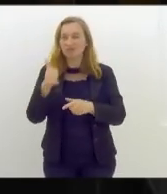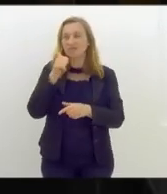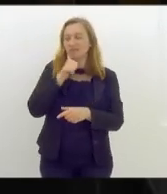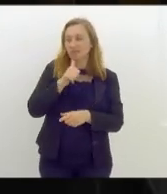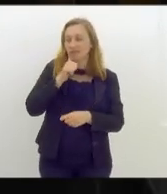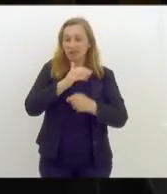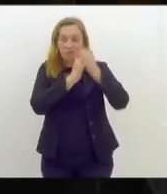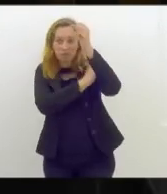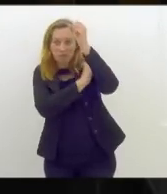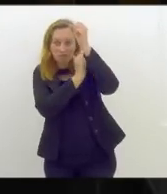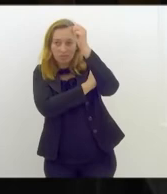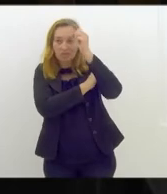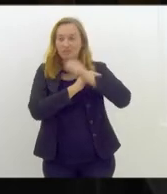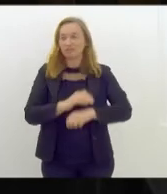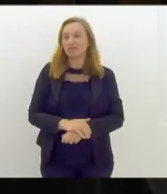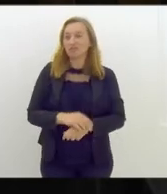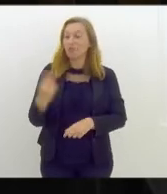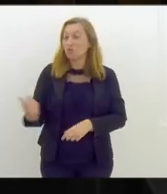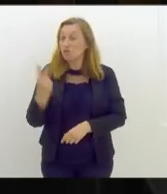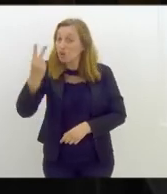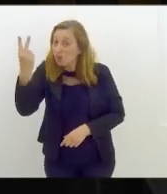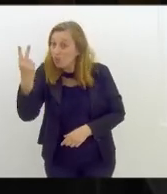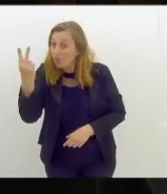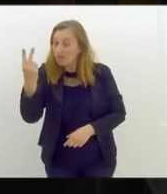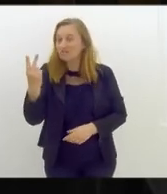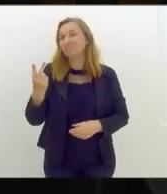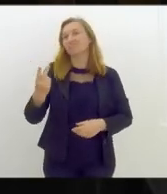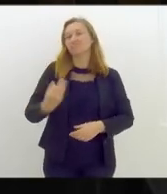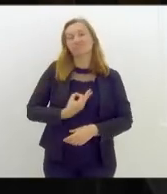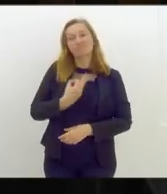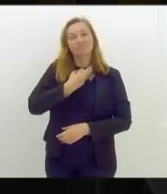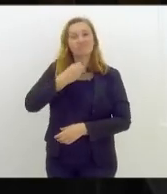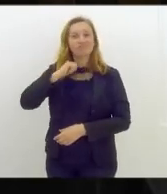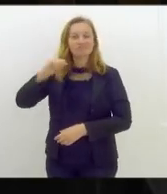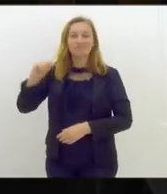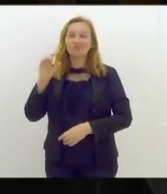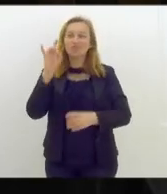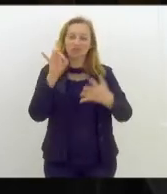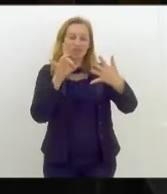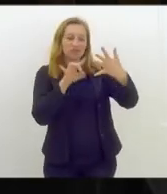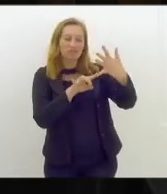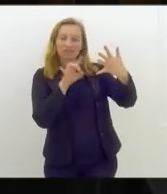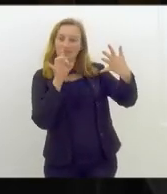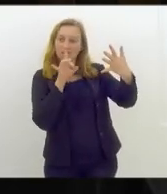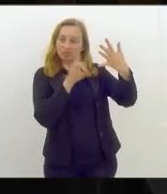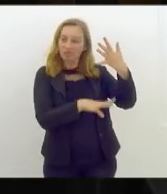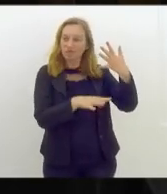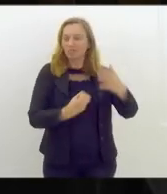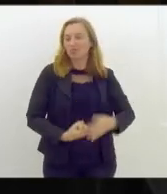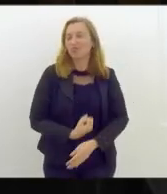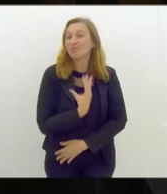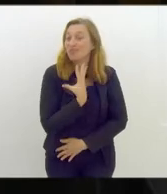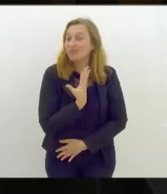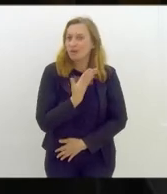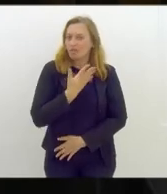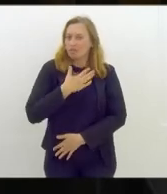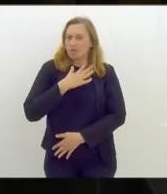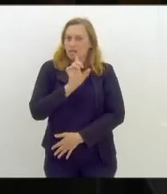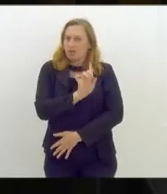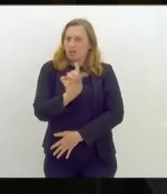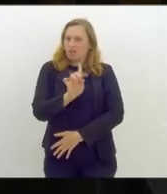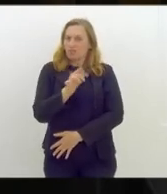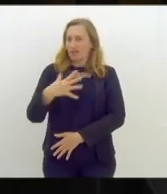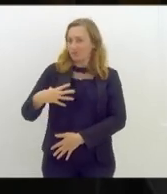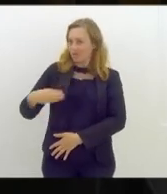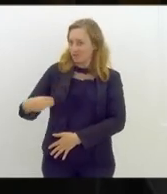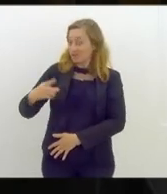empoderamento, o valor da medalha Tiradentes, e, por último, para terminar, uma poesia, que não é minha, é da minha